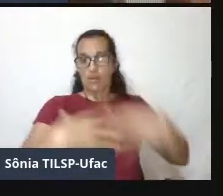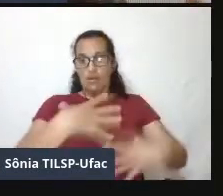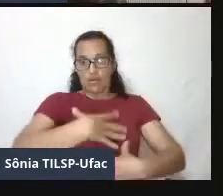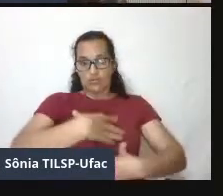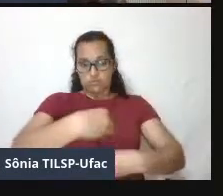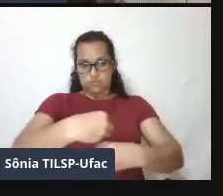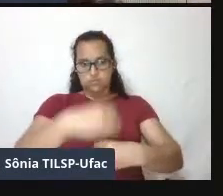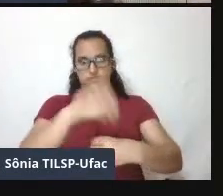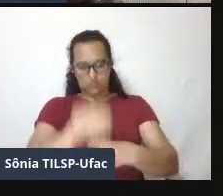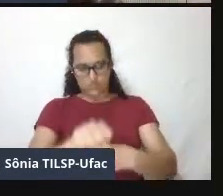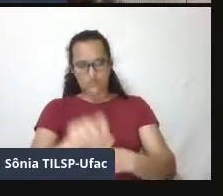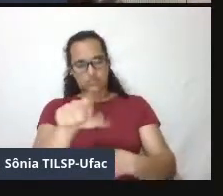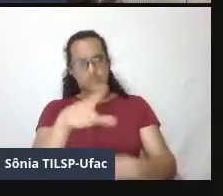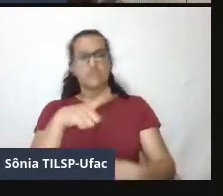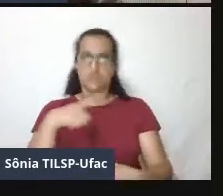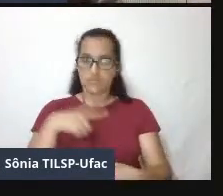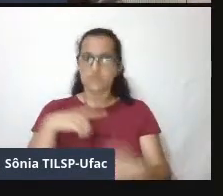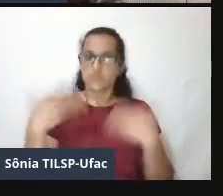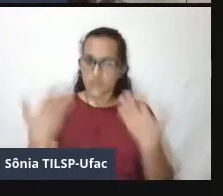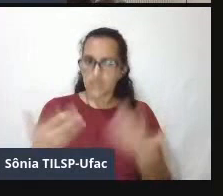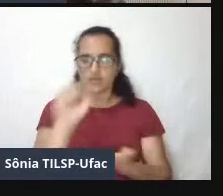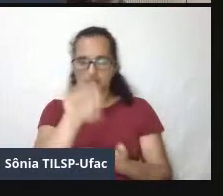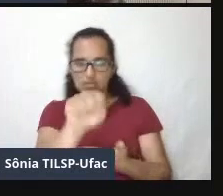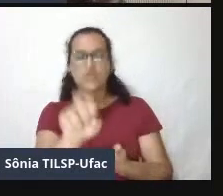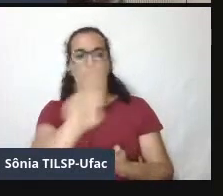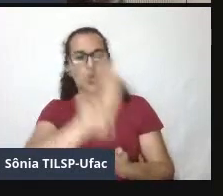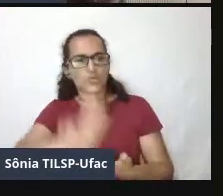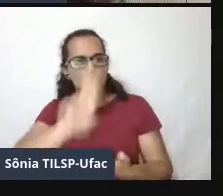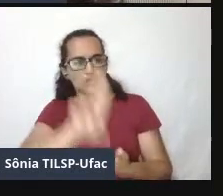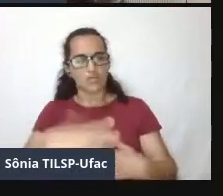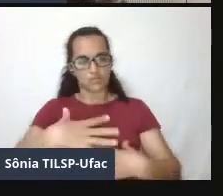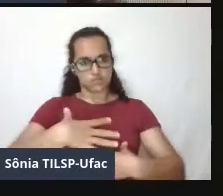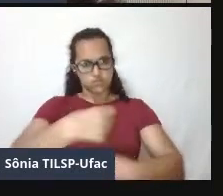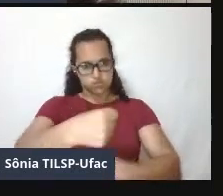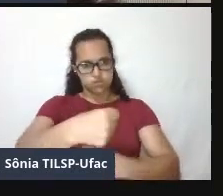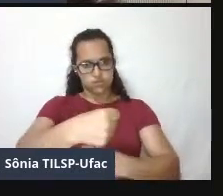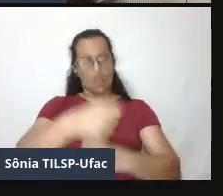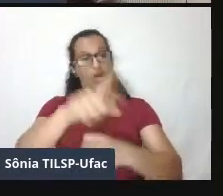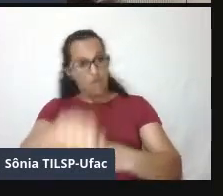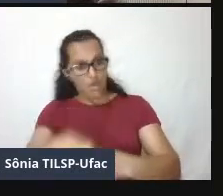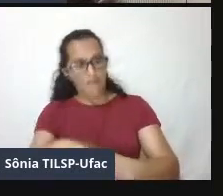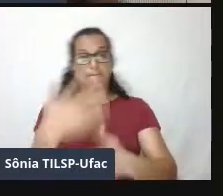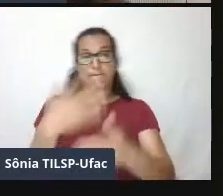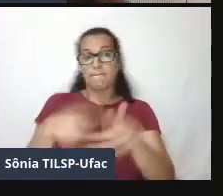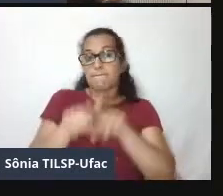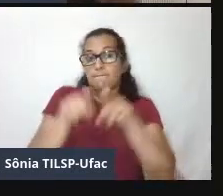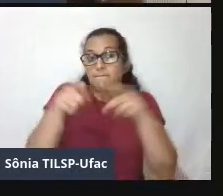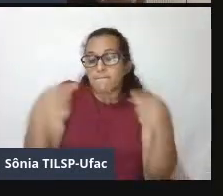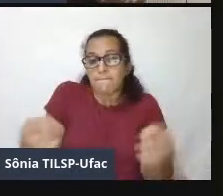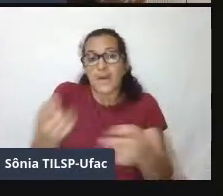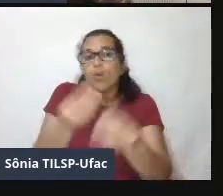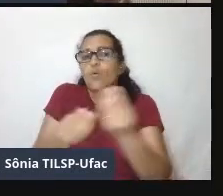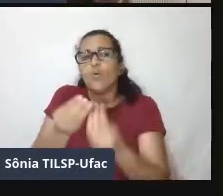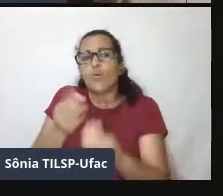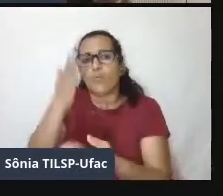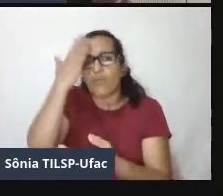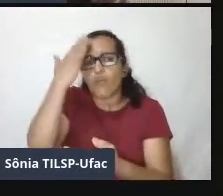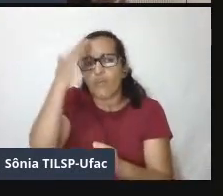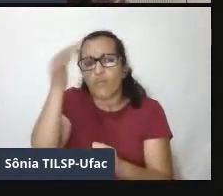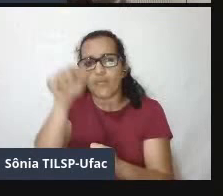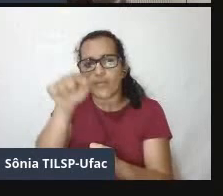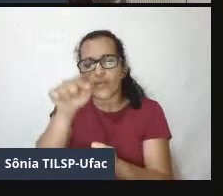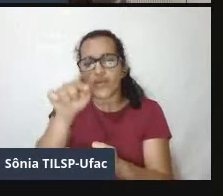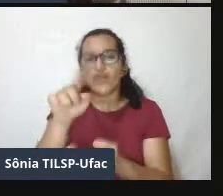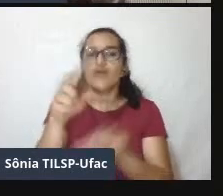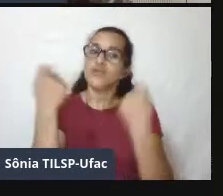nós temos um aparelho de ultrassom na nossa unidade, nós usamos ele praticamente diariamente. Então é quando você consegue entender que se eu saio um pouco da